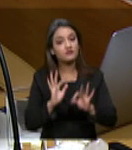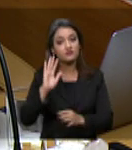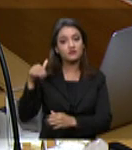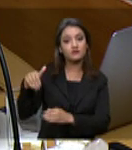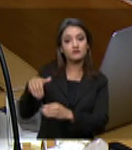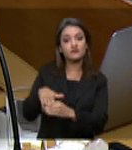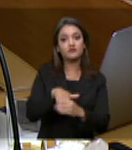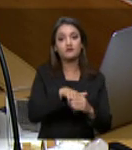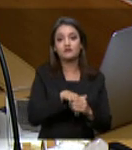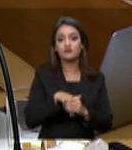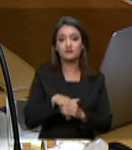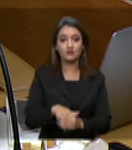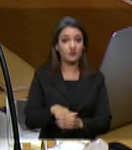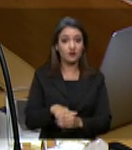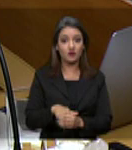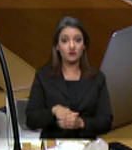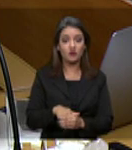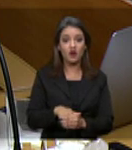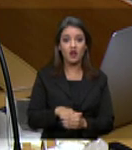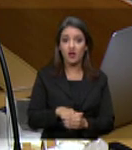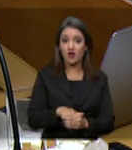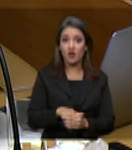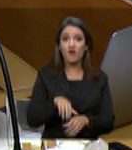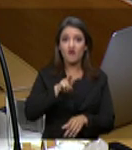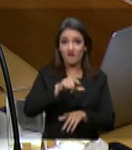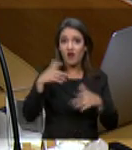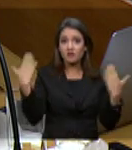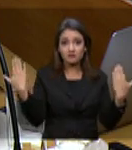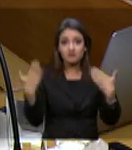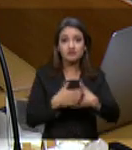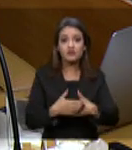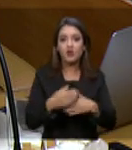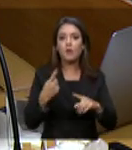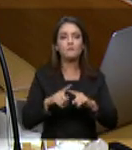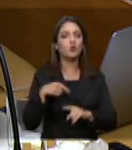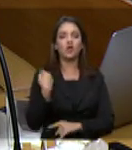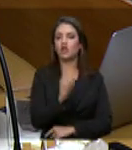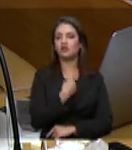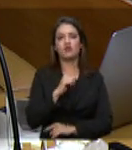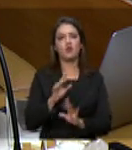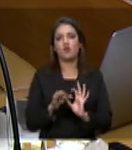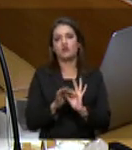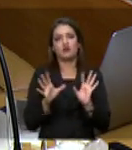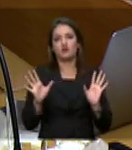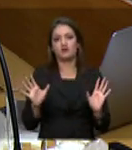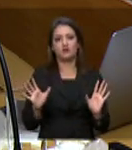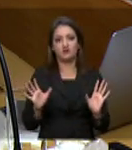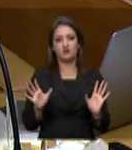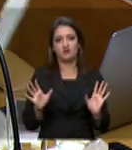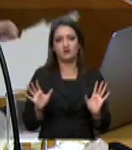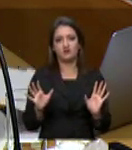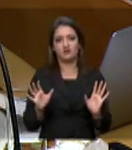eleitoral não vão mais existir Porque nós não permitiremos